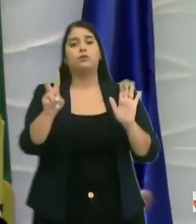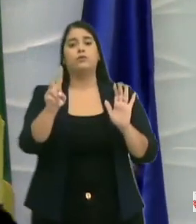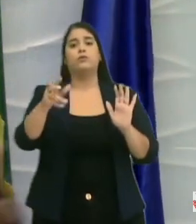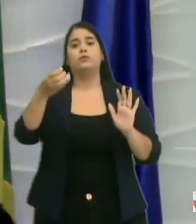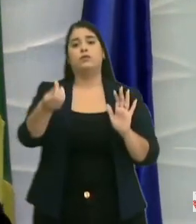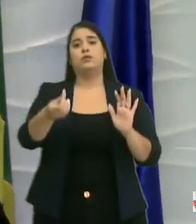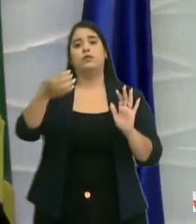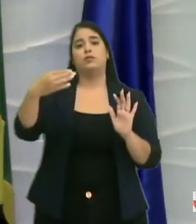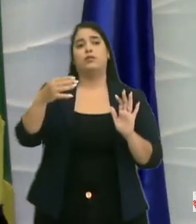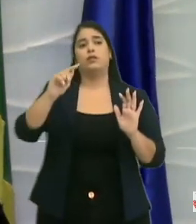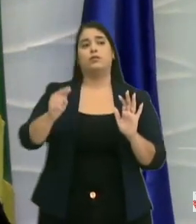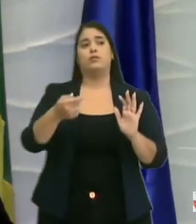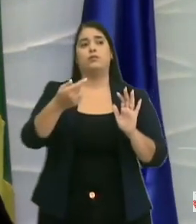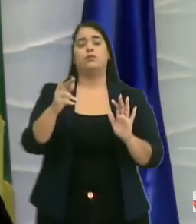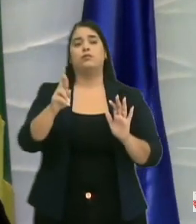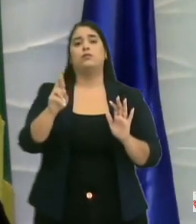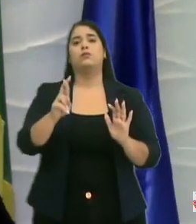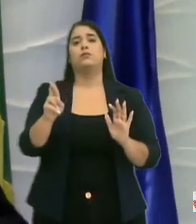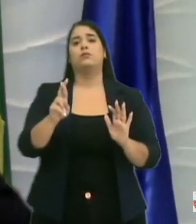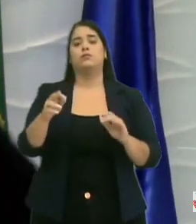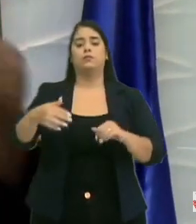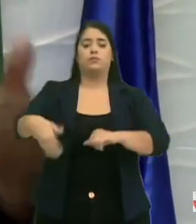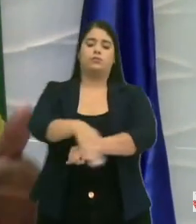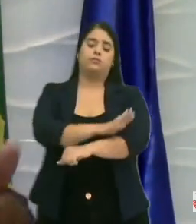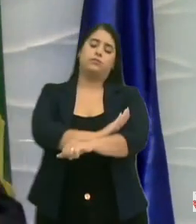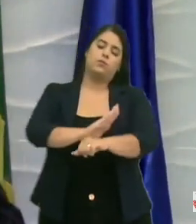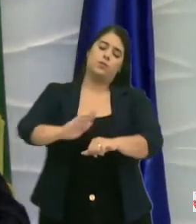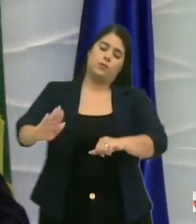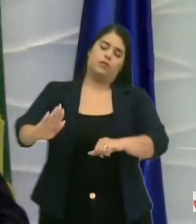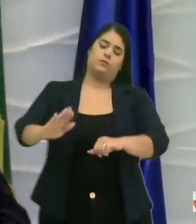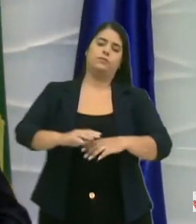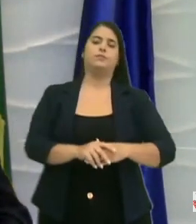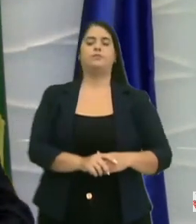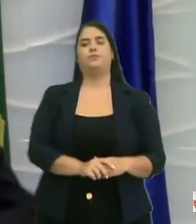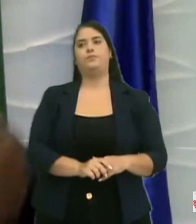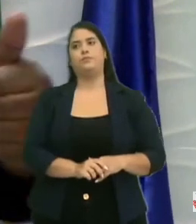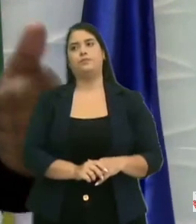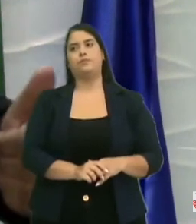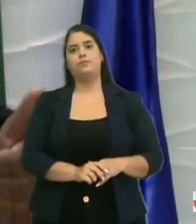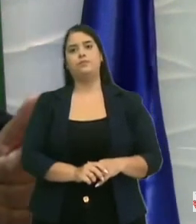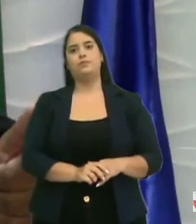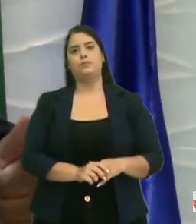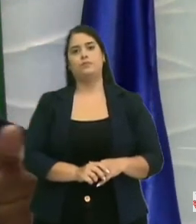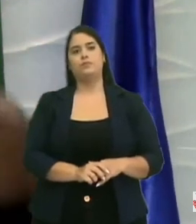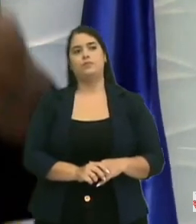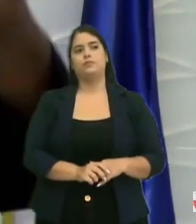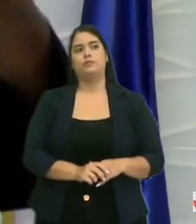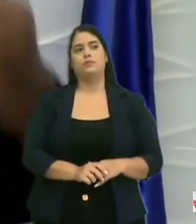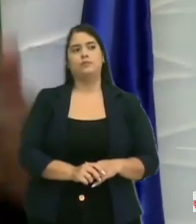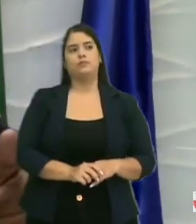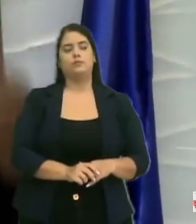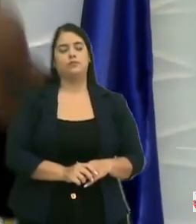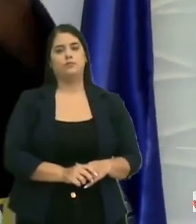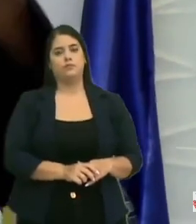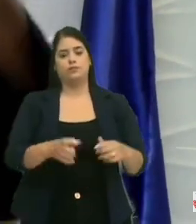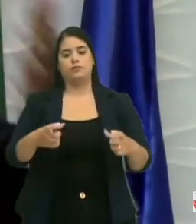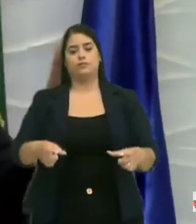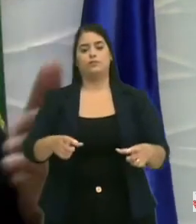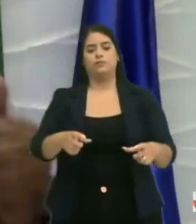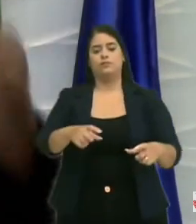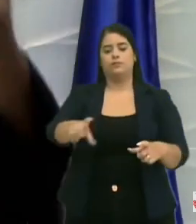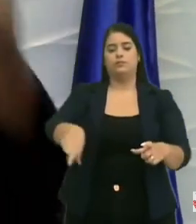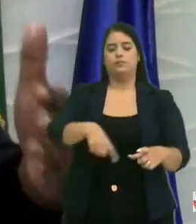R$64 mil, que era para calçamento. Me pediram para destinar para a operação Tapa Buraco, mas estou vendo que foi em